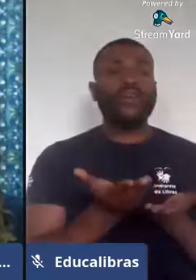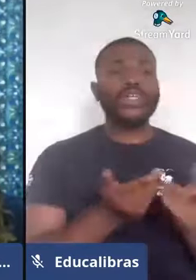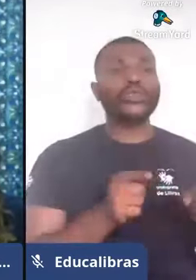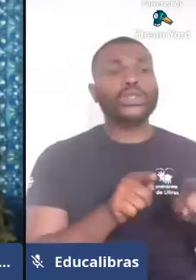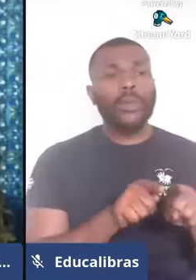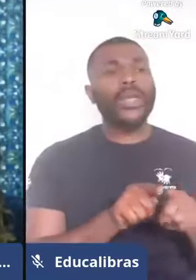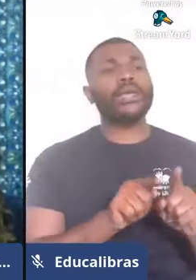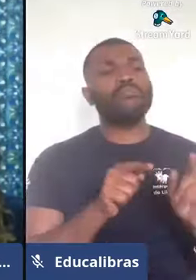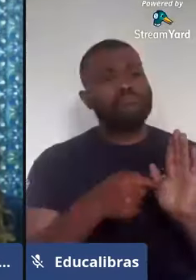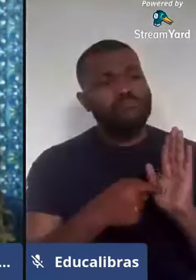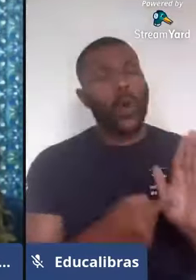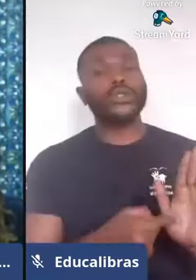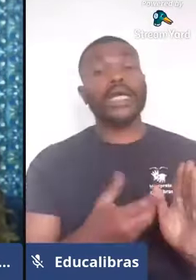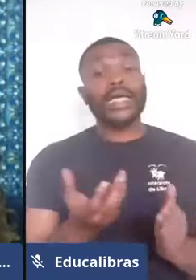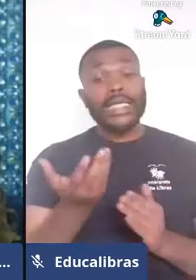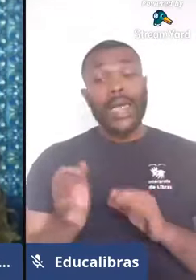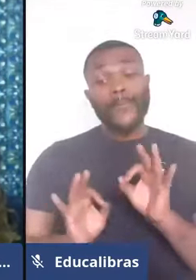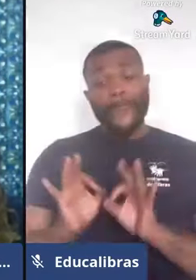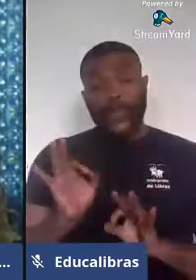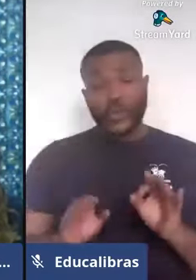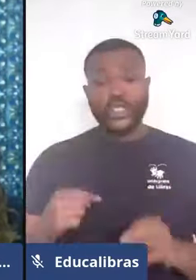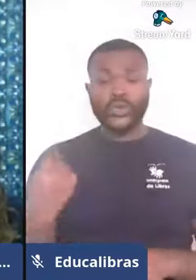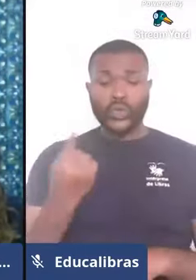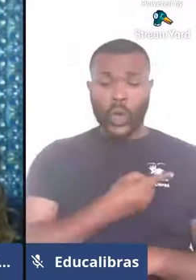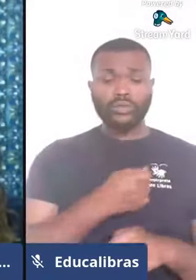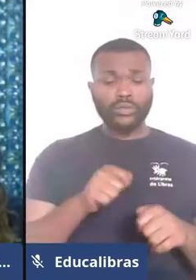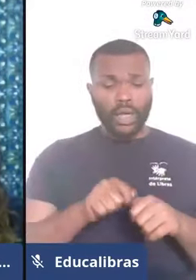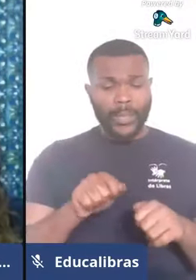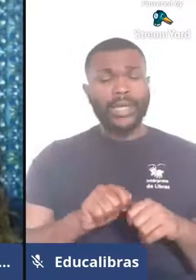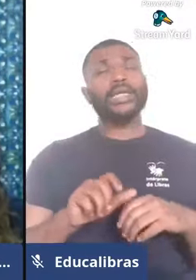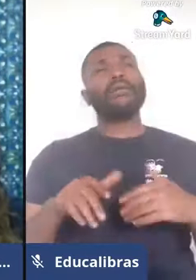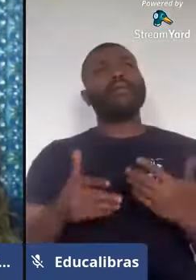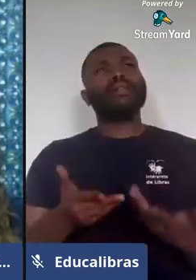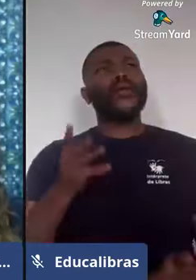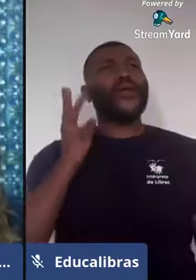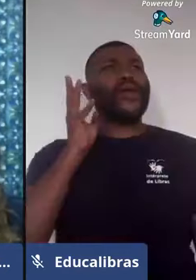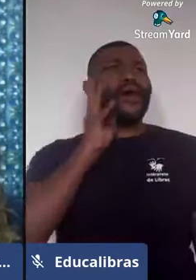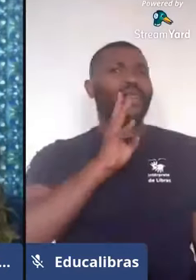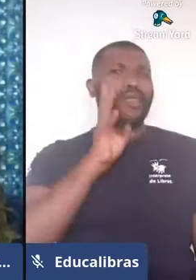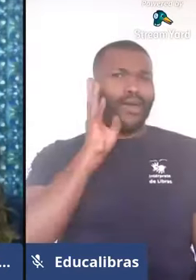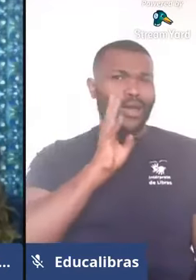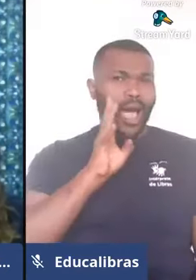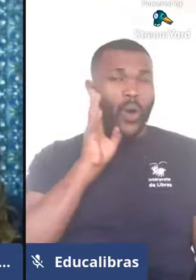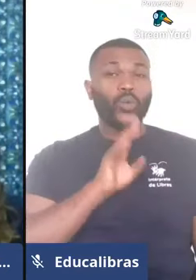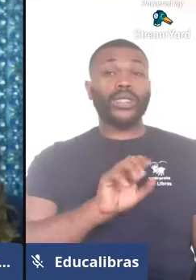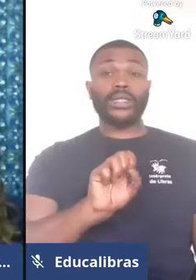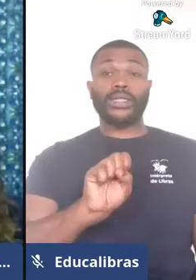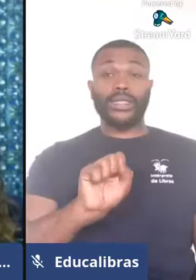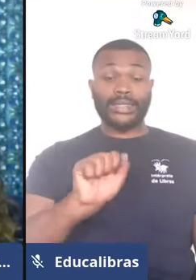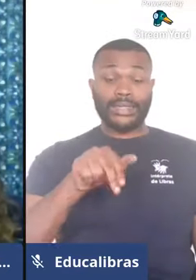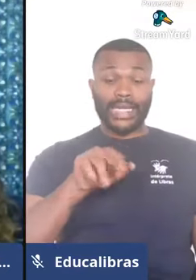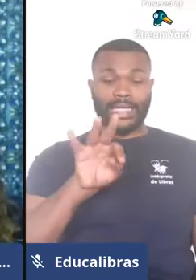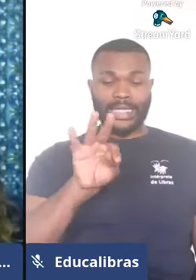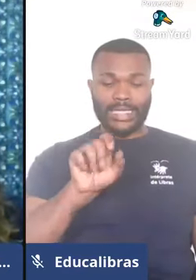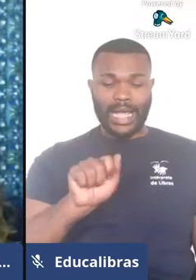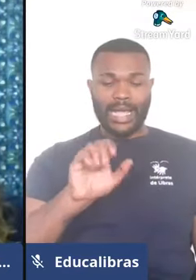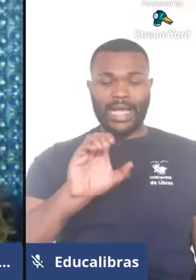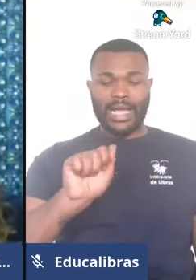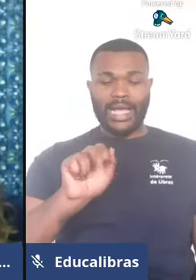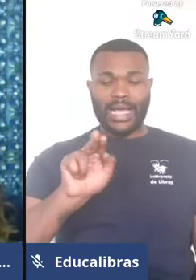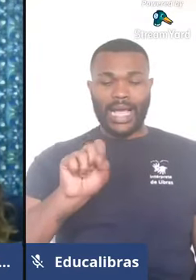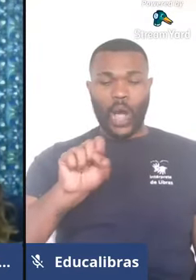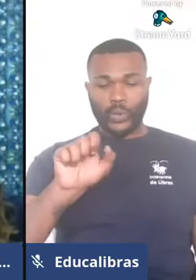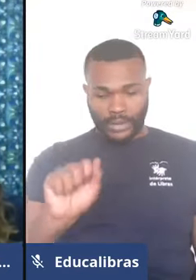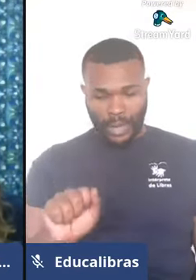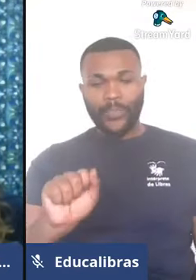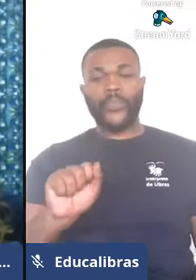ter projetos nossos também. E aí foi bacana, porque aí no segundo ano de Santa Causa a gente conseguiu aprovar um projeto de